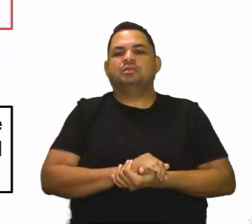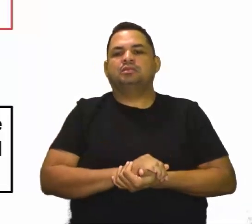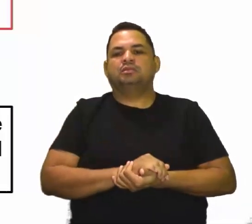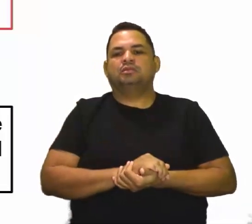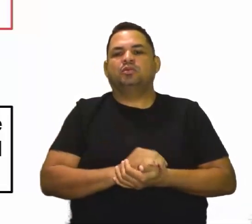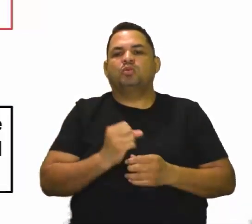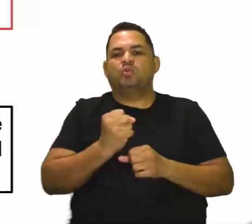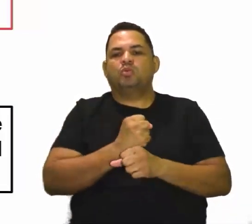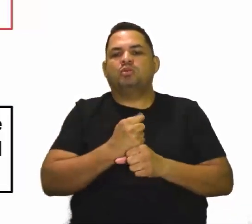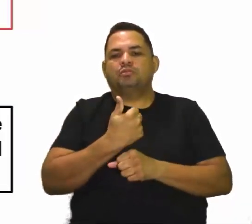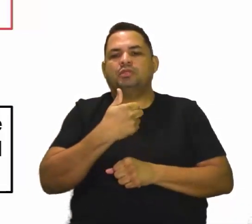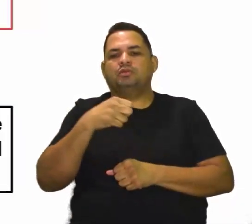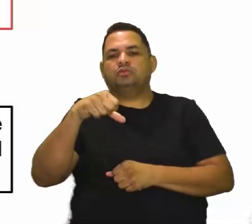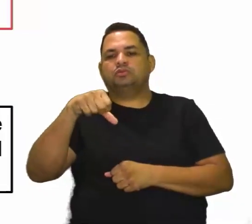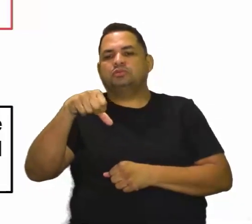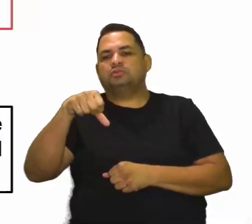em